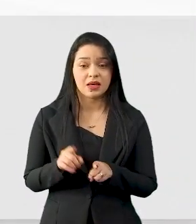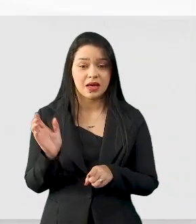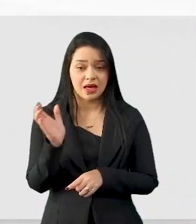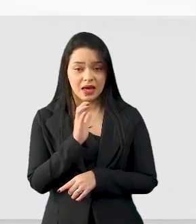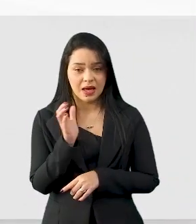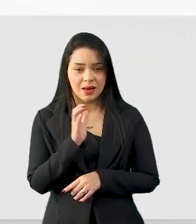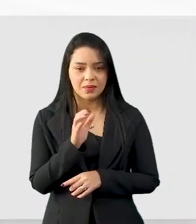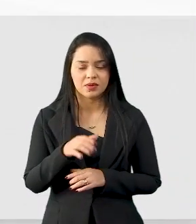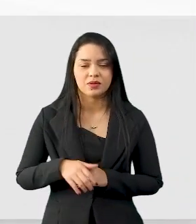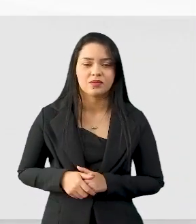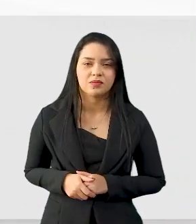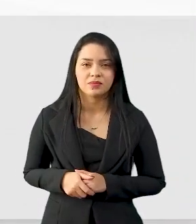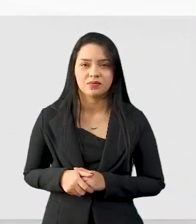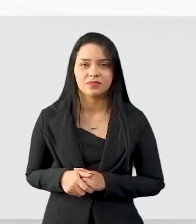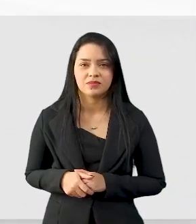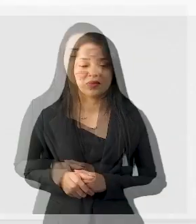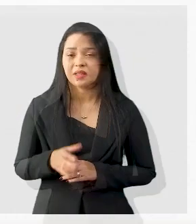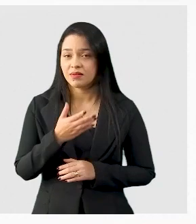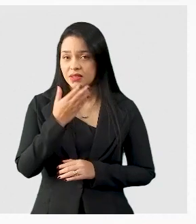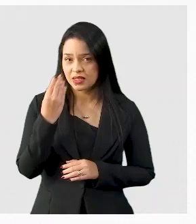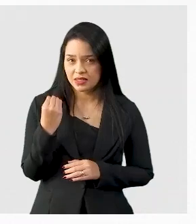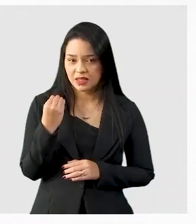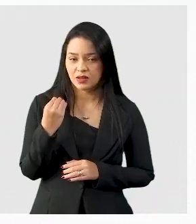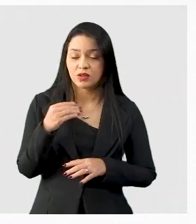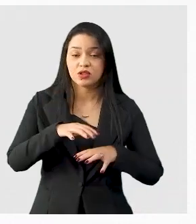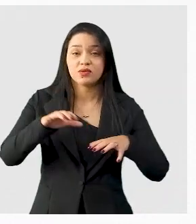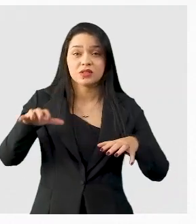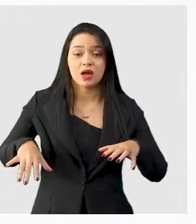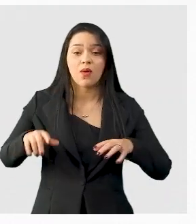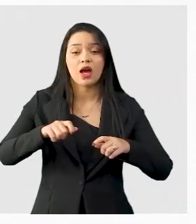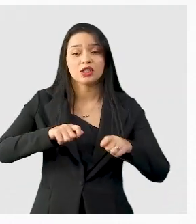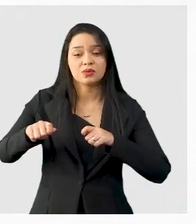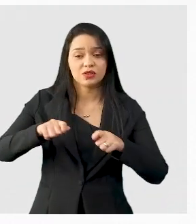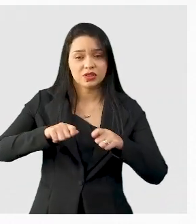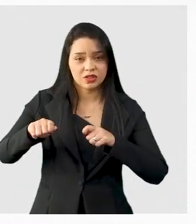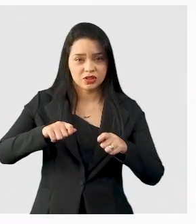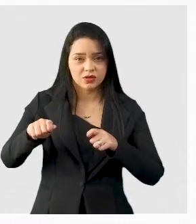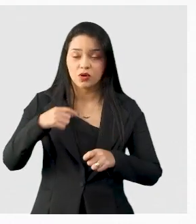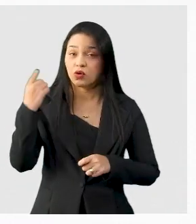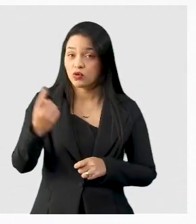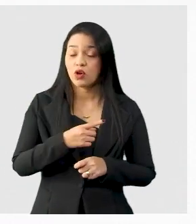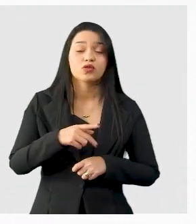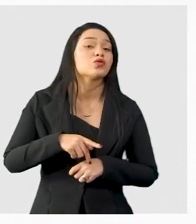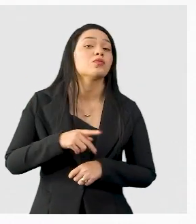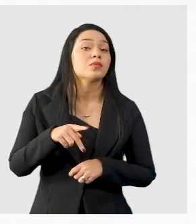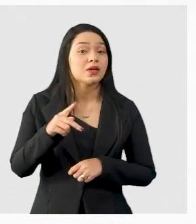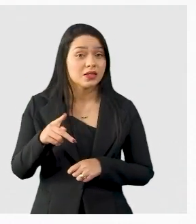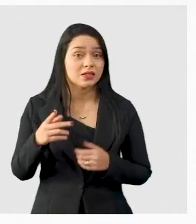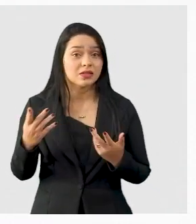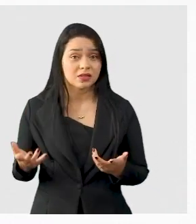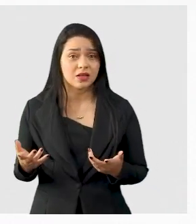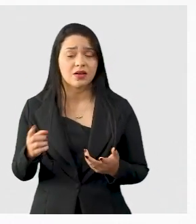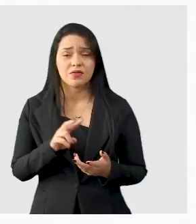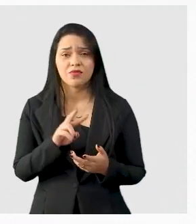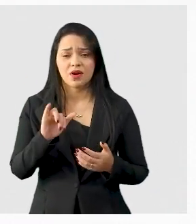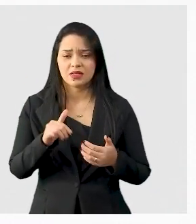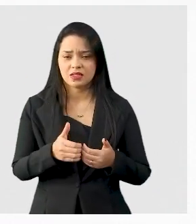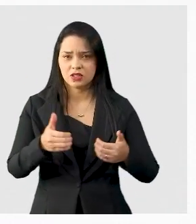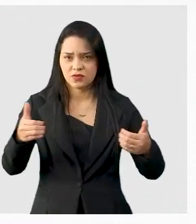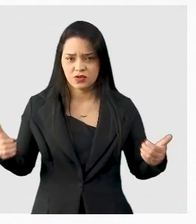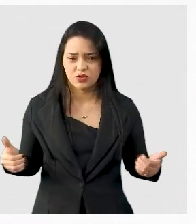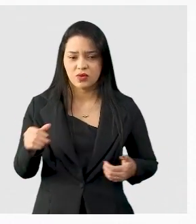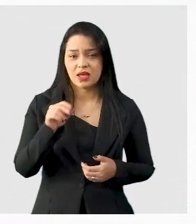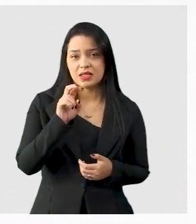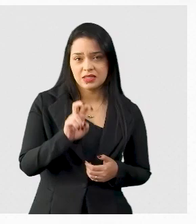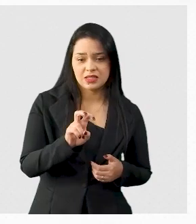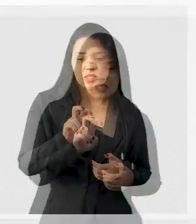tá? Já estava esquecendo. Divisão administrativa. O nosso país, tá certo? Ele vai ser dividido em